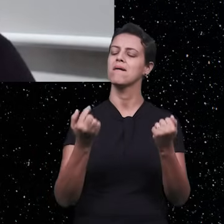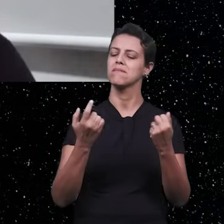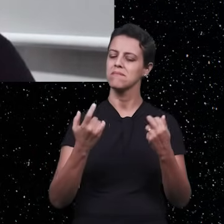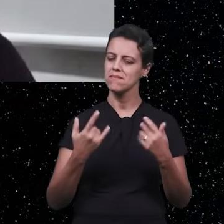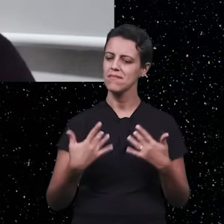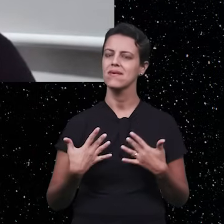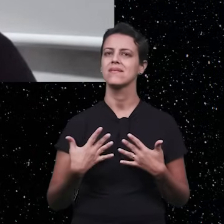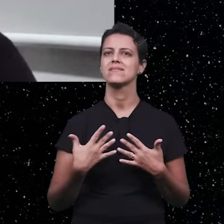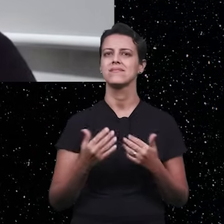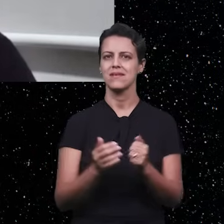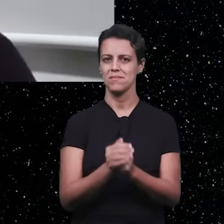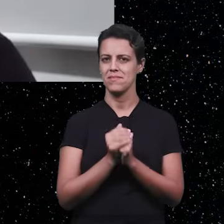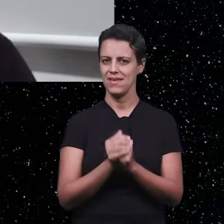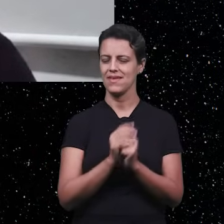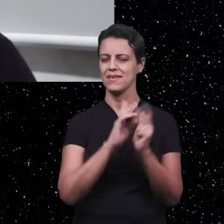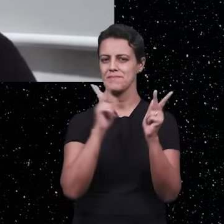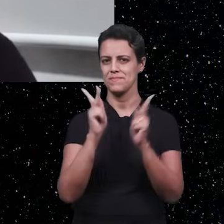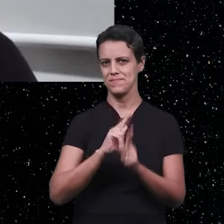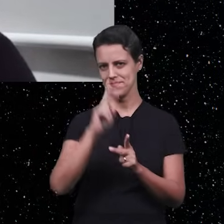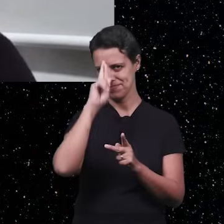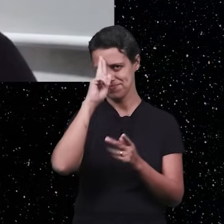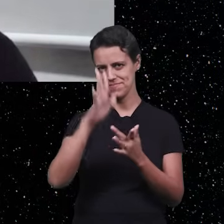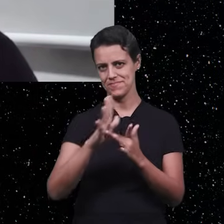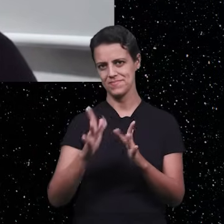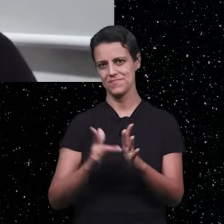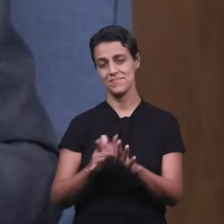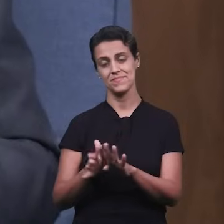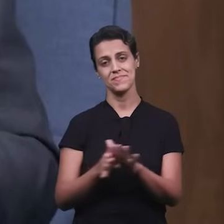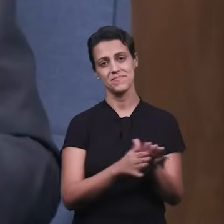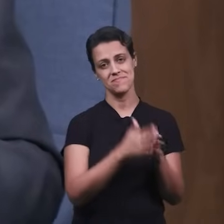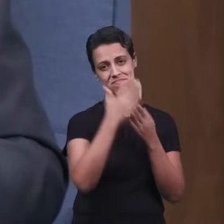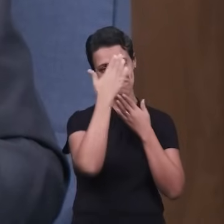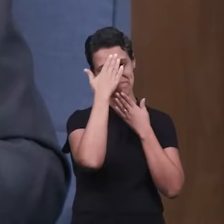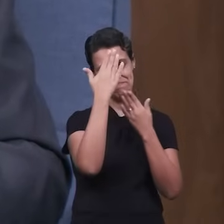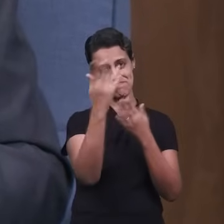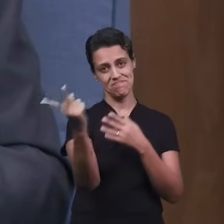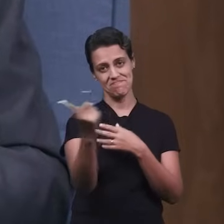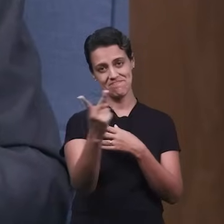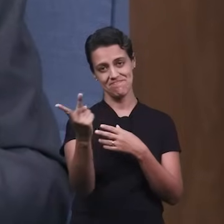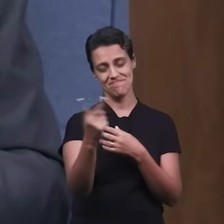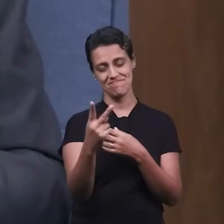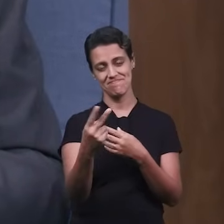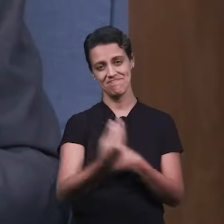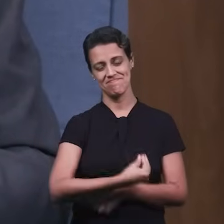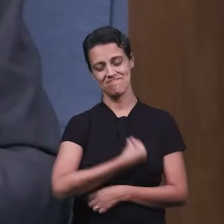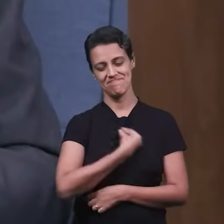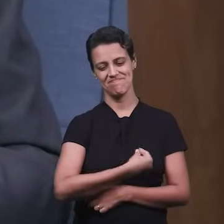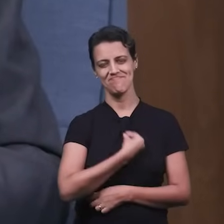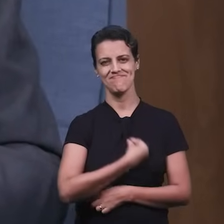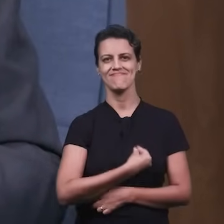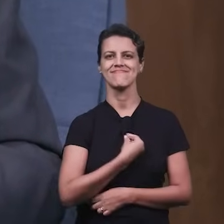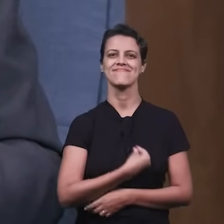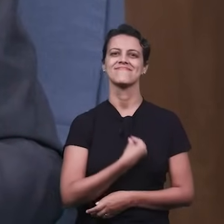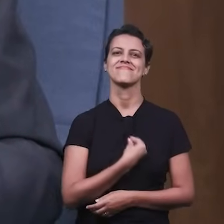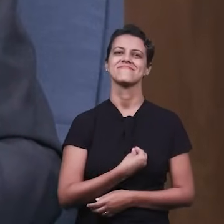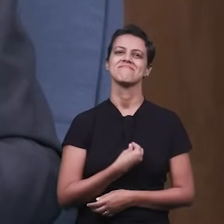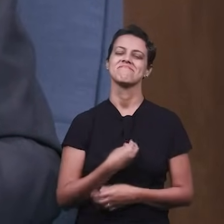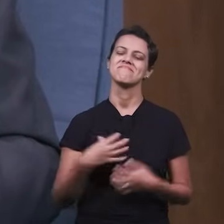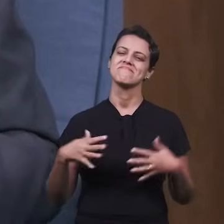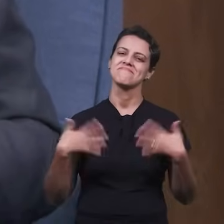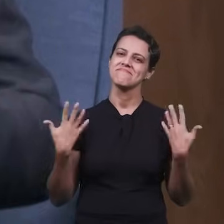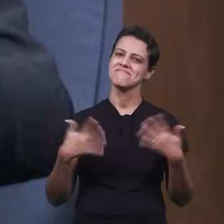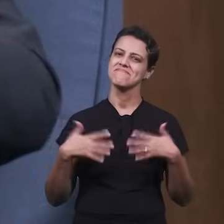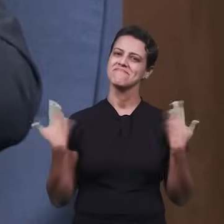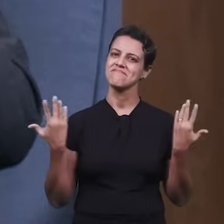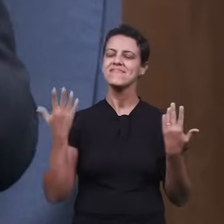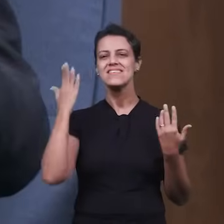nossas vidas. Amém? A paz do Senhor Jesus. Obrigado, Celso. Obrigado, Lucas, pela participação. É uma